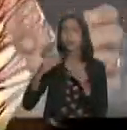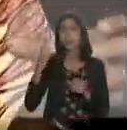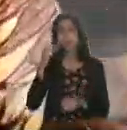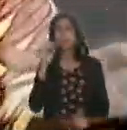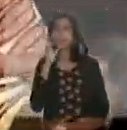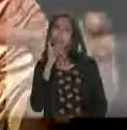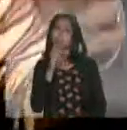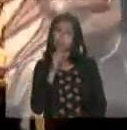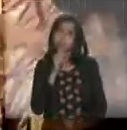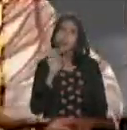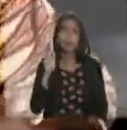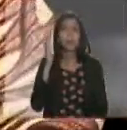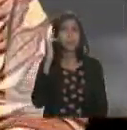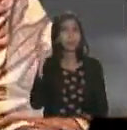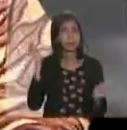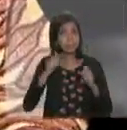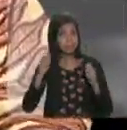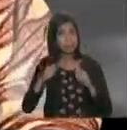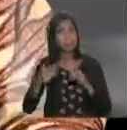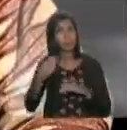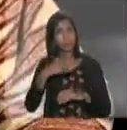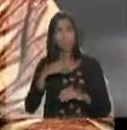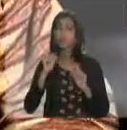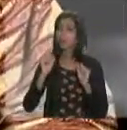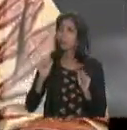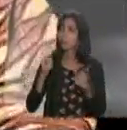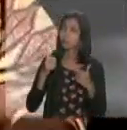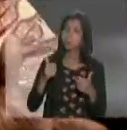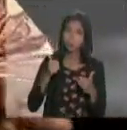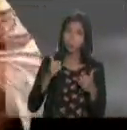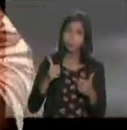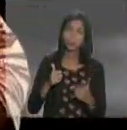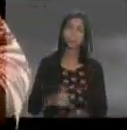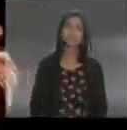que demora muito, chega, mas amanhã você pode vir aqui. Eu falei, posso e tal.